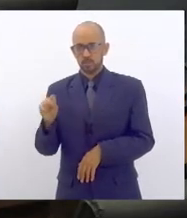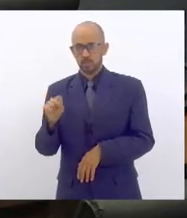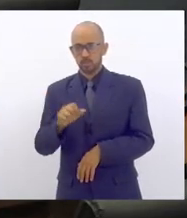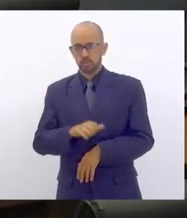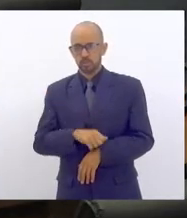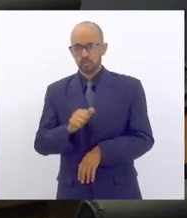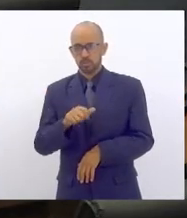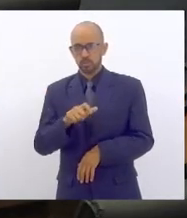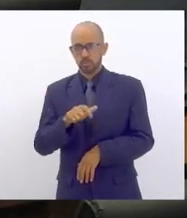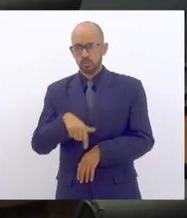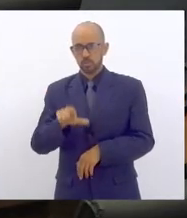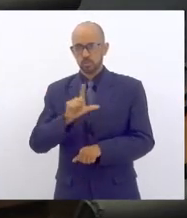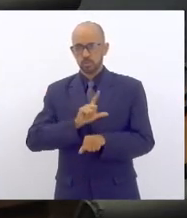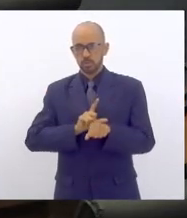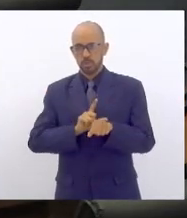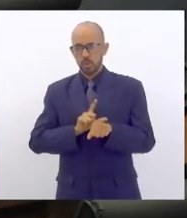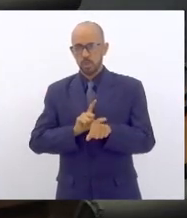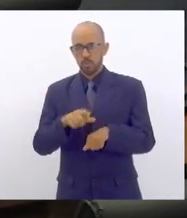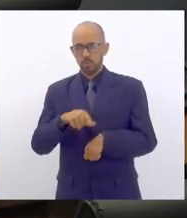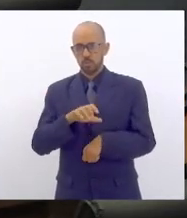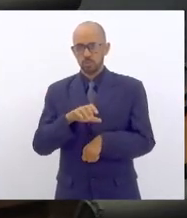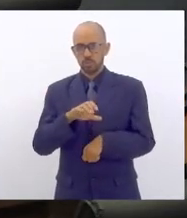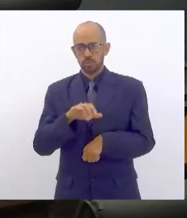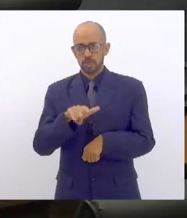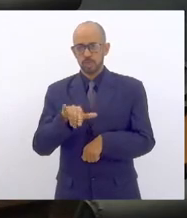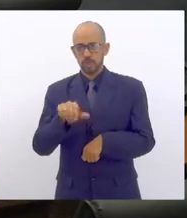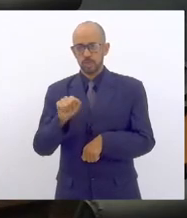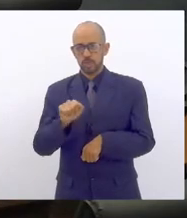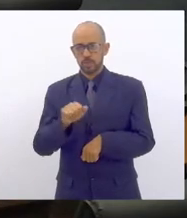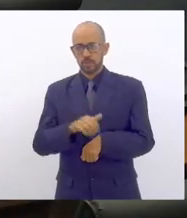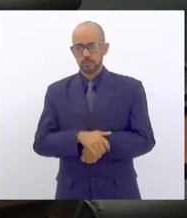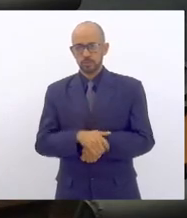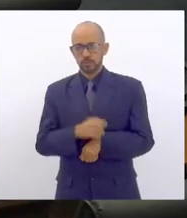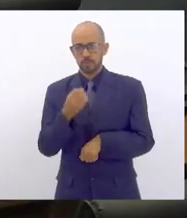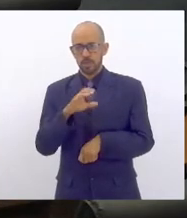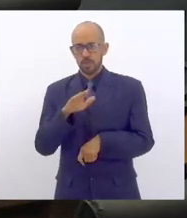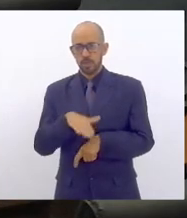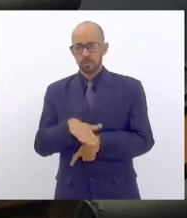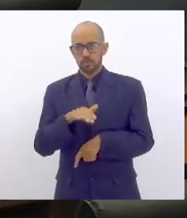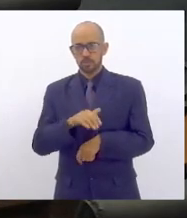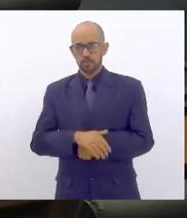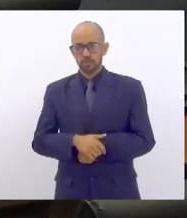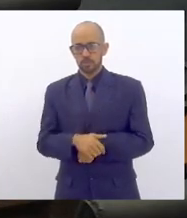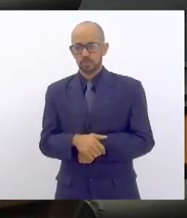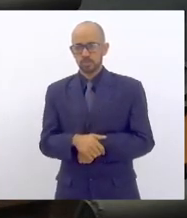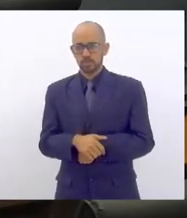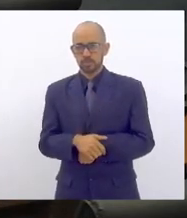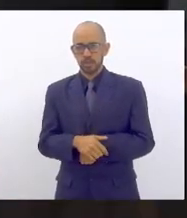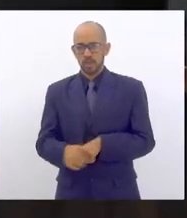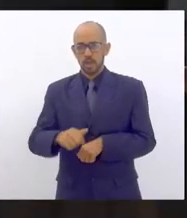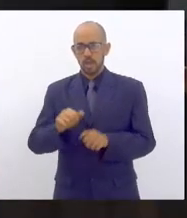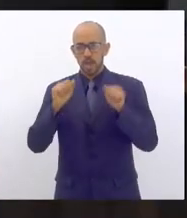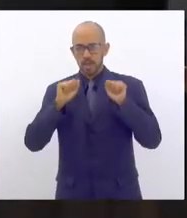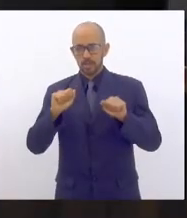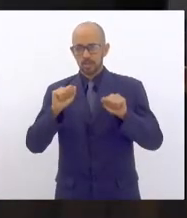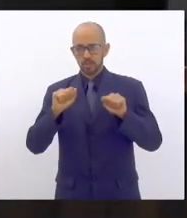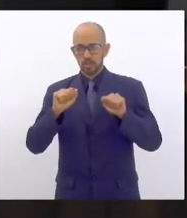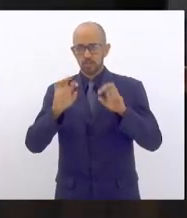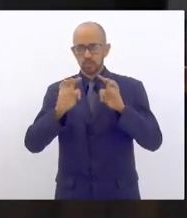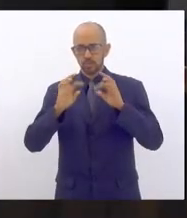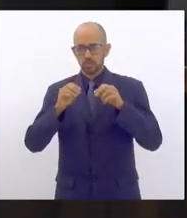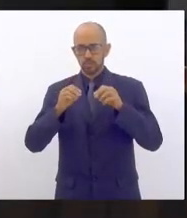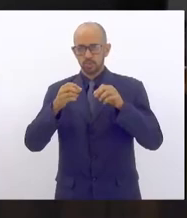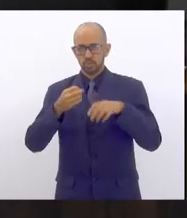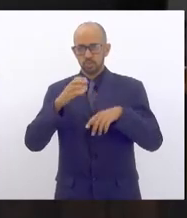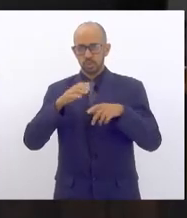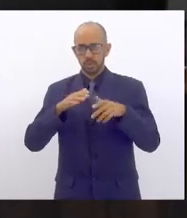Luiz Paulo. Deputada Célia, boa tarde. Assessoras e assessores,